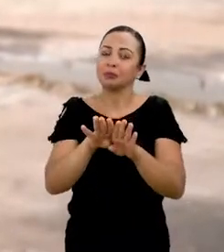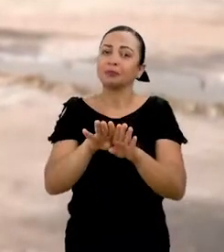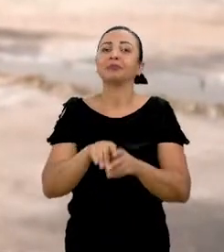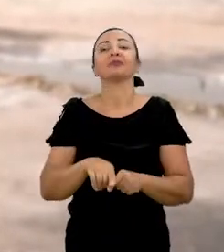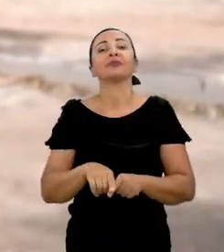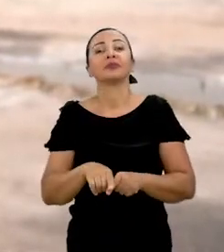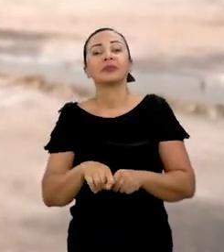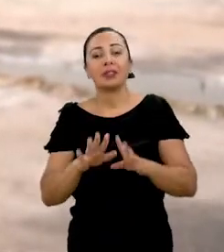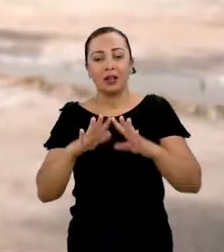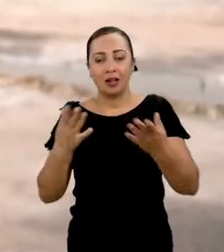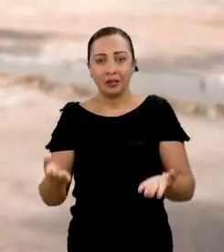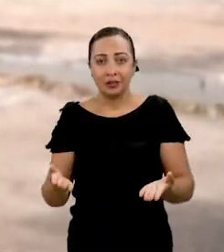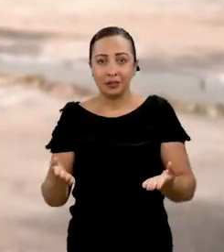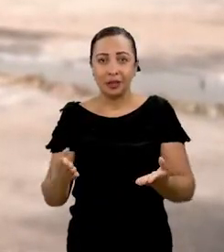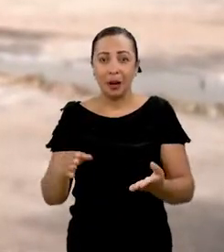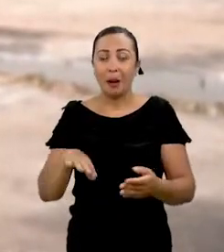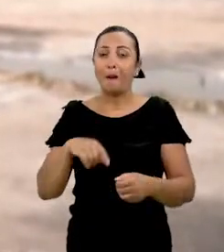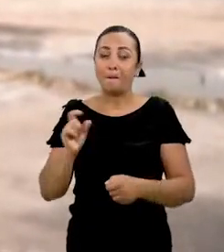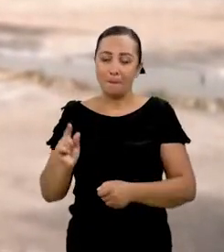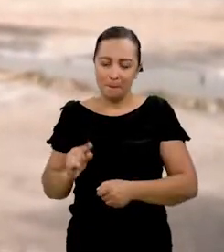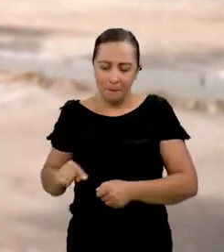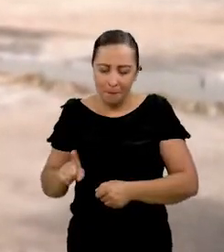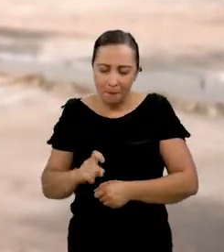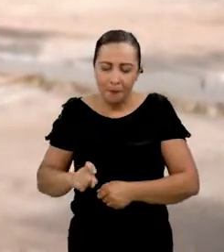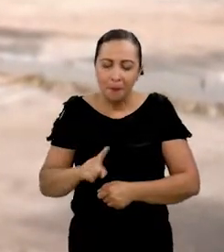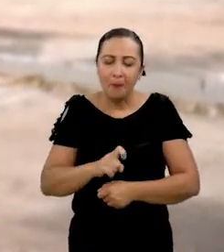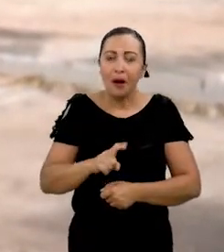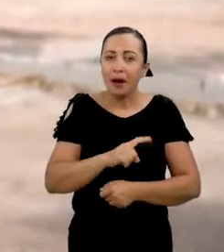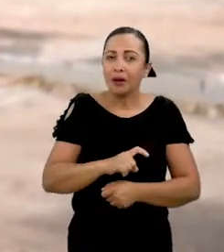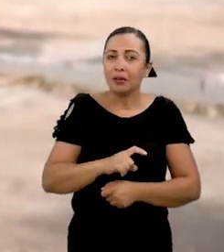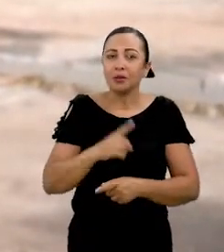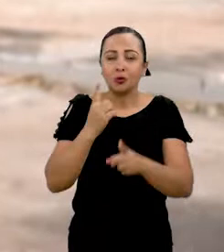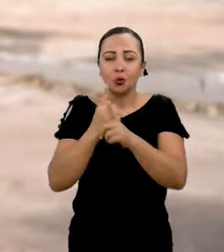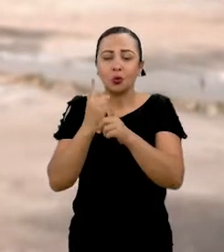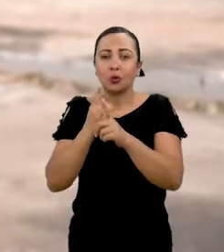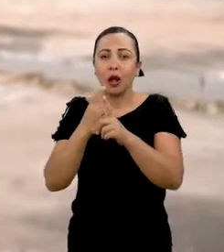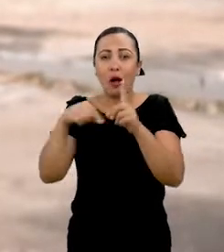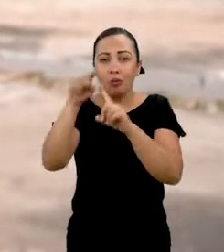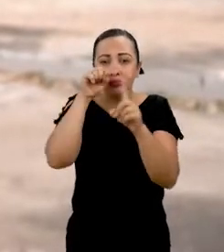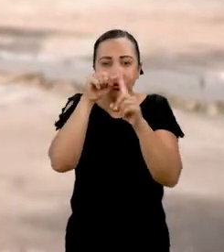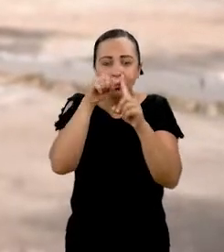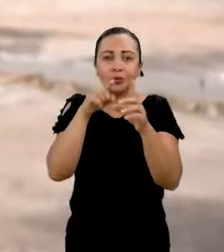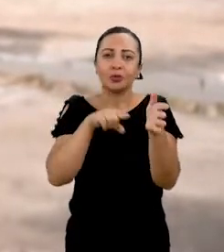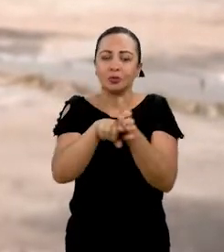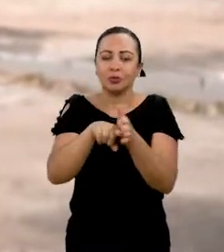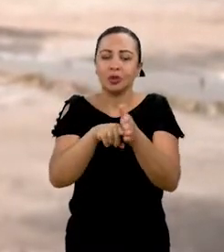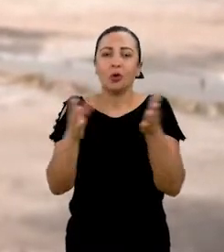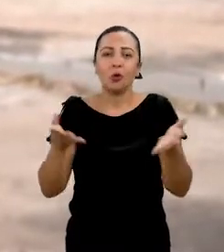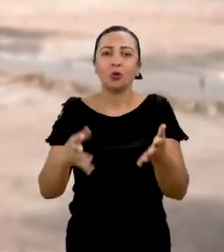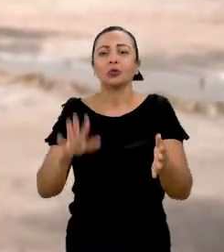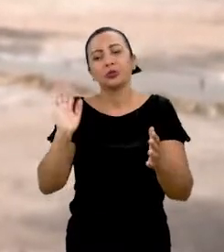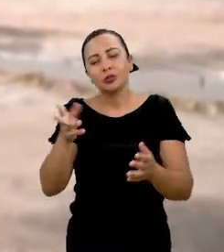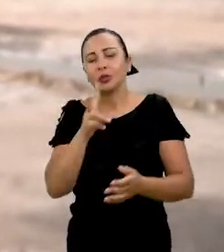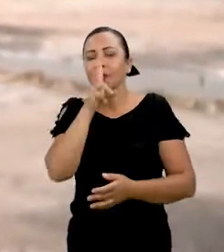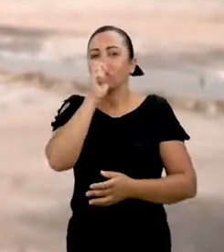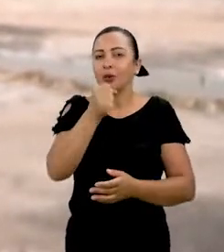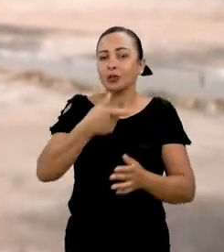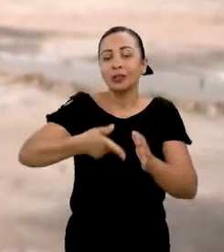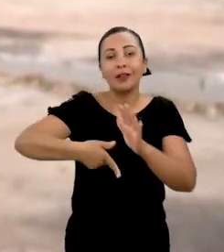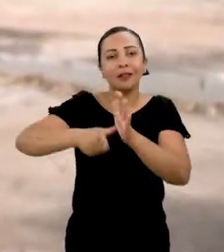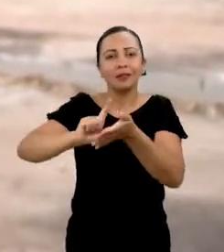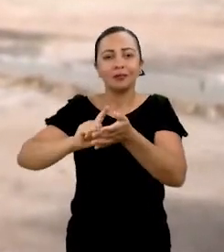Então, essa bactéria que foi o alvo da pesquisa, Hoje ela já é resistente a